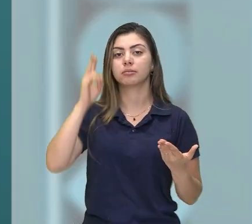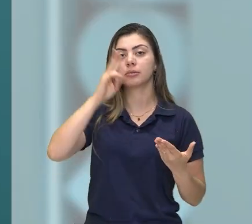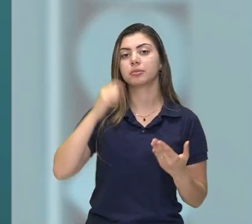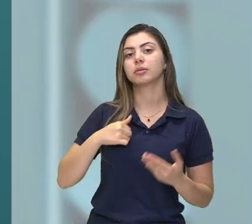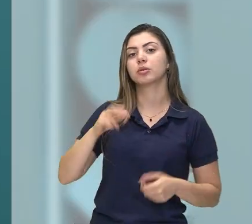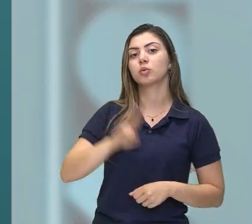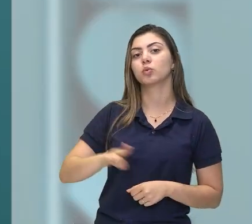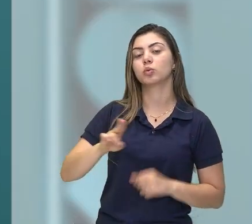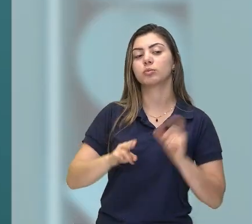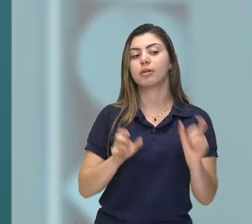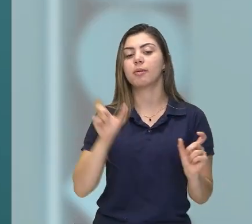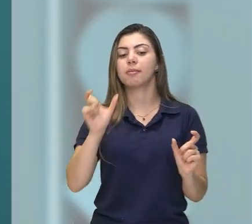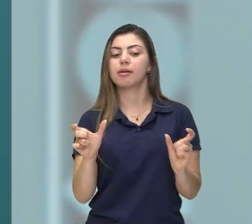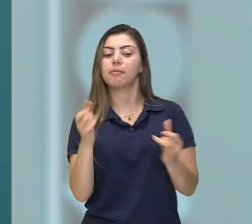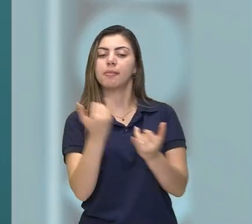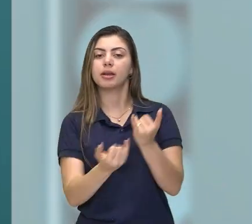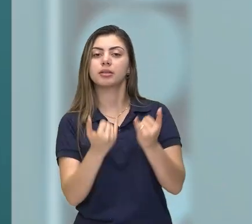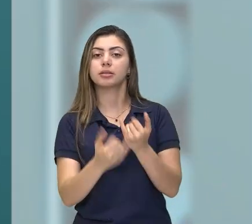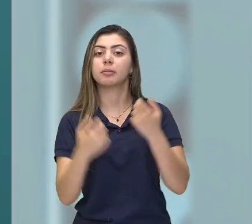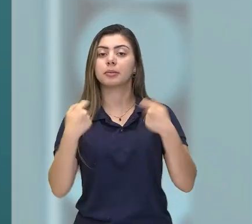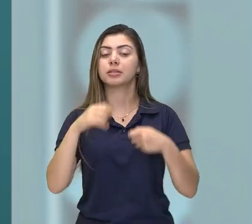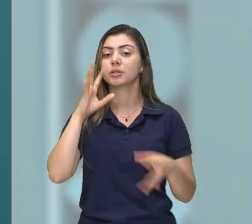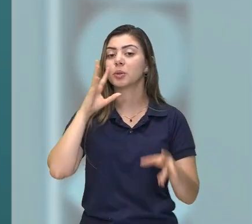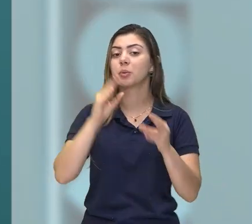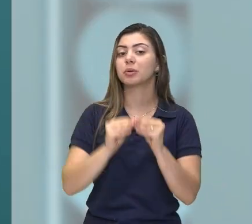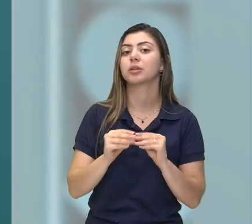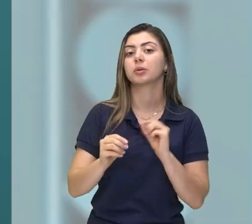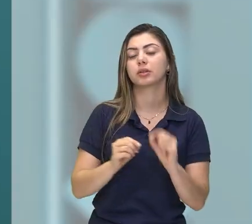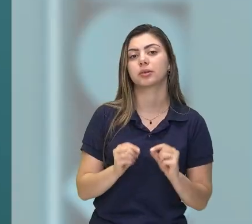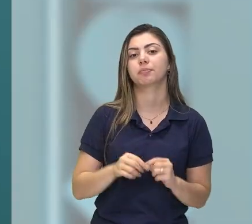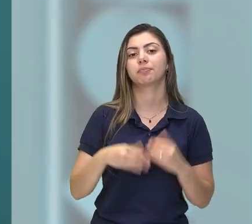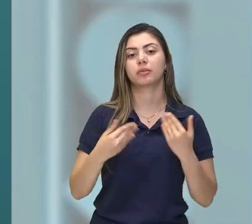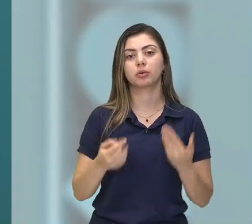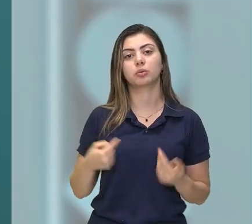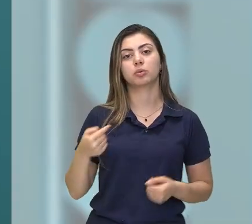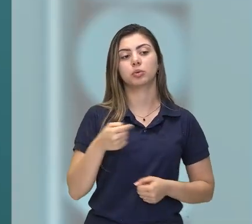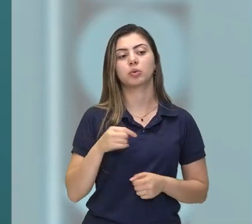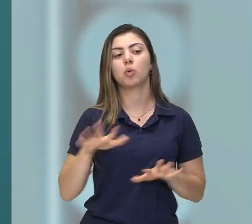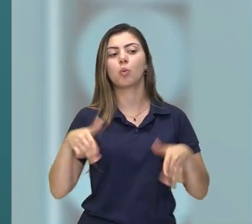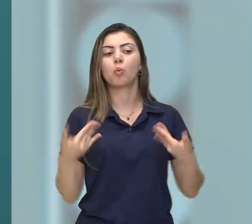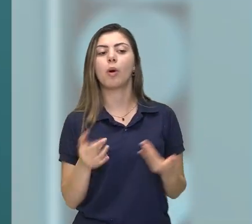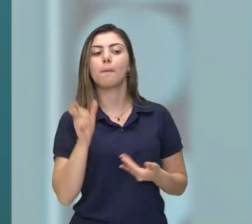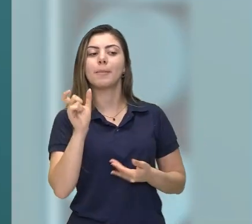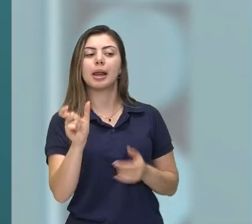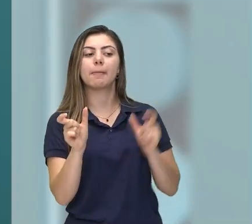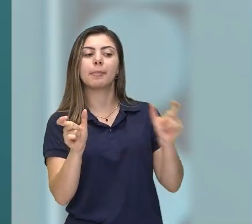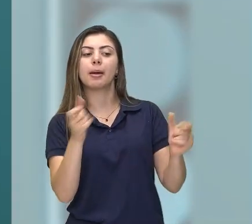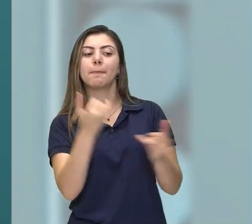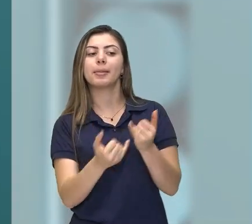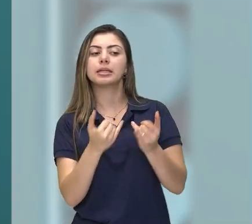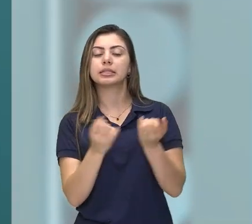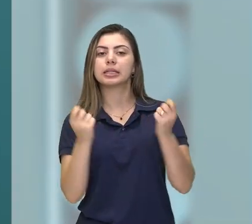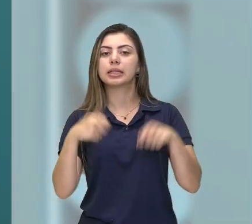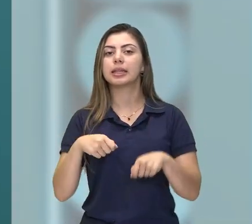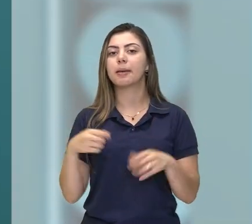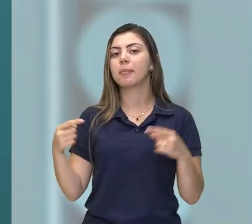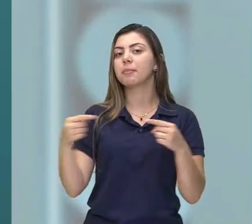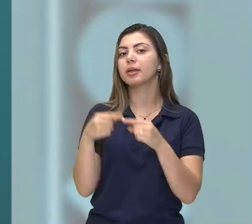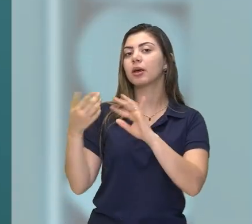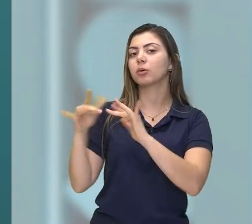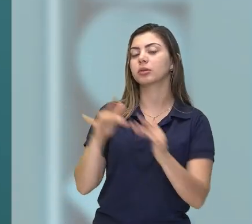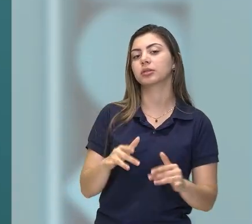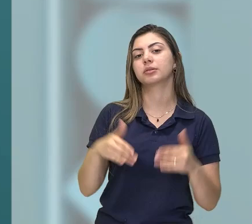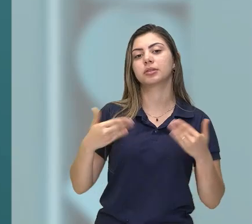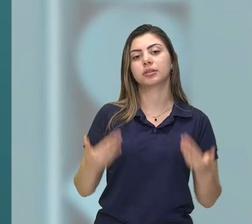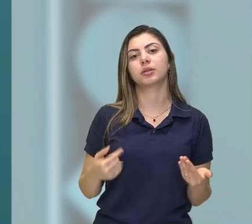utilização de sinônimos, eu tenho que saber muito bem que palavras utilizar para determinado contexto. E aí existe algo que eu sempre gosto